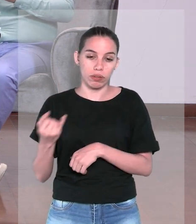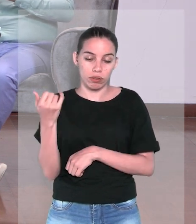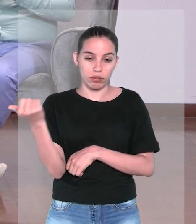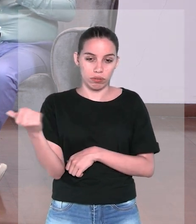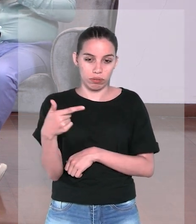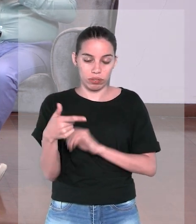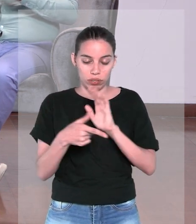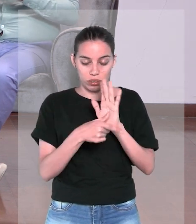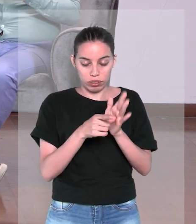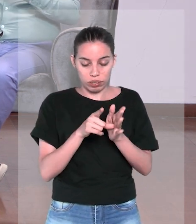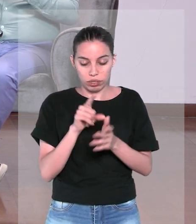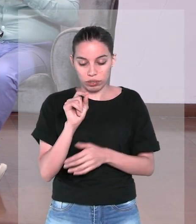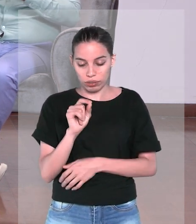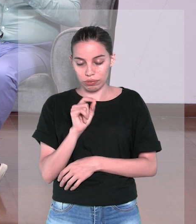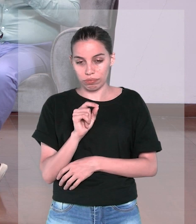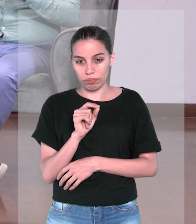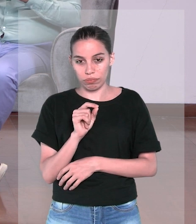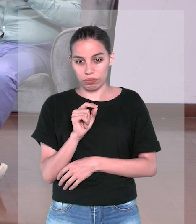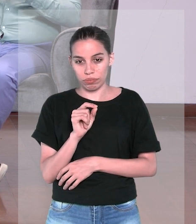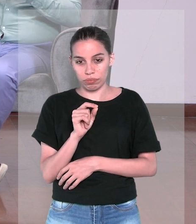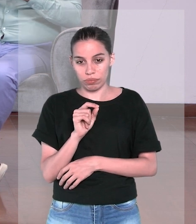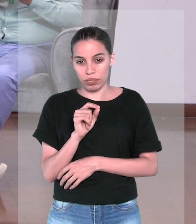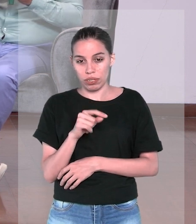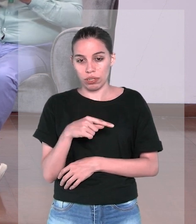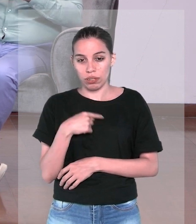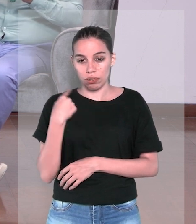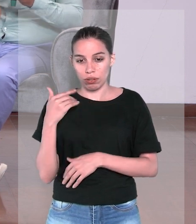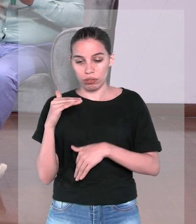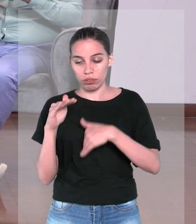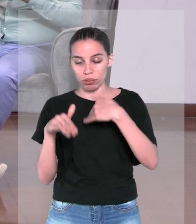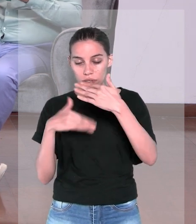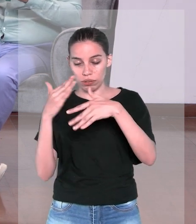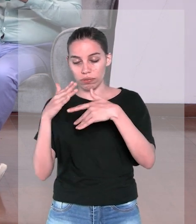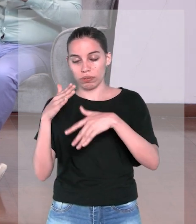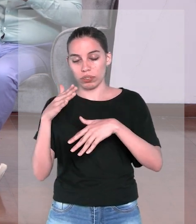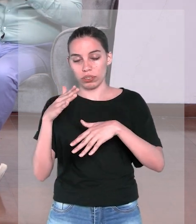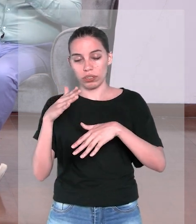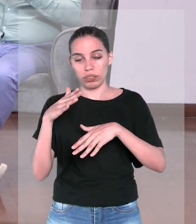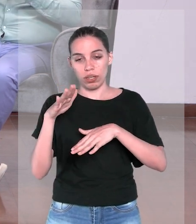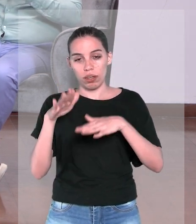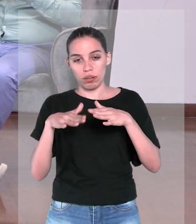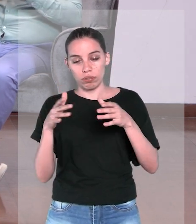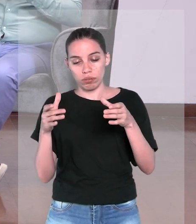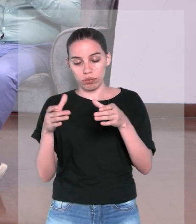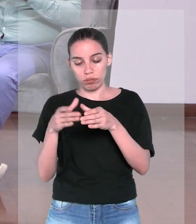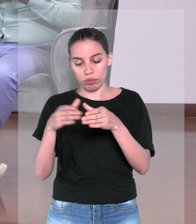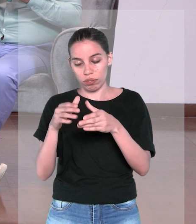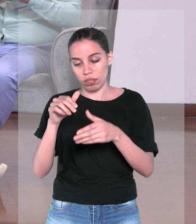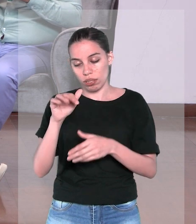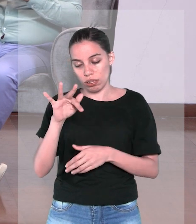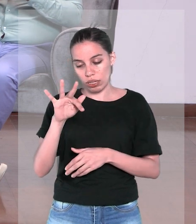antifascista, porque nós desenvolvemos núcleos fascistas nesta sociedade, e nós fazemos a